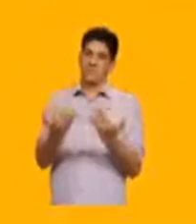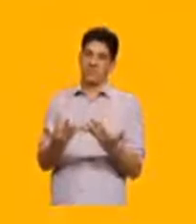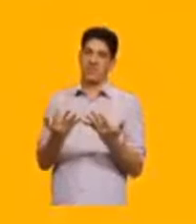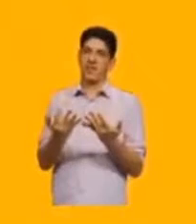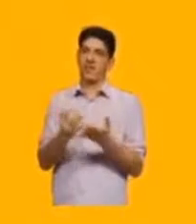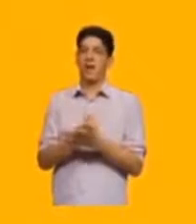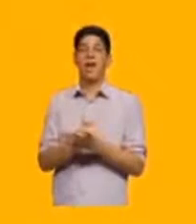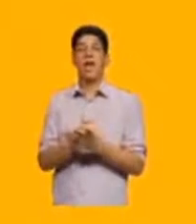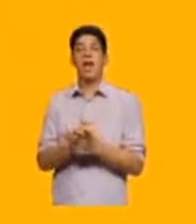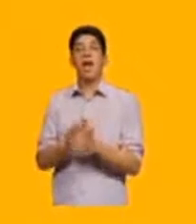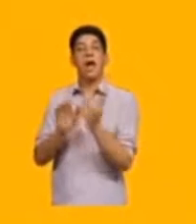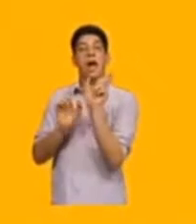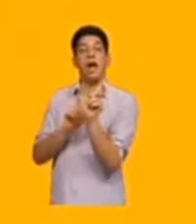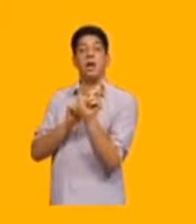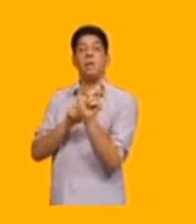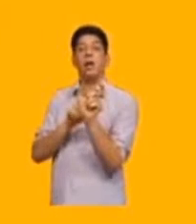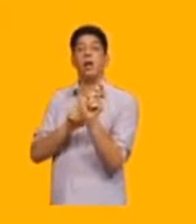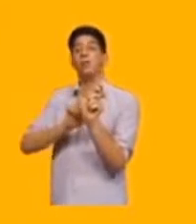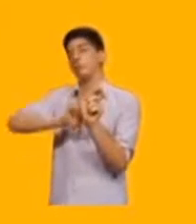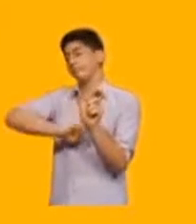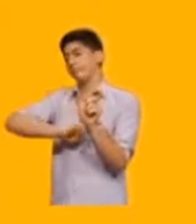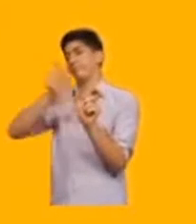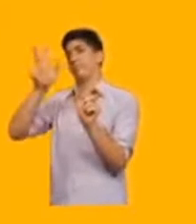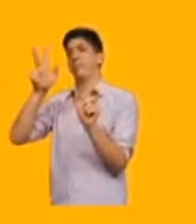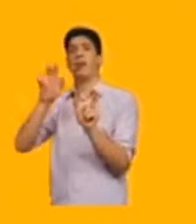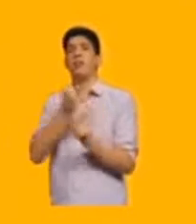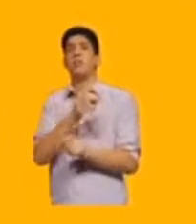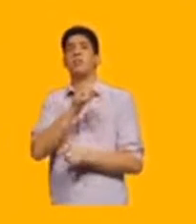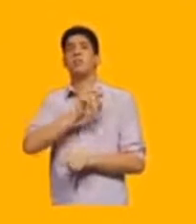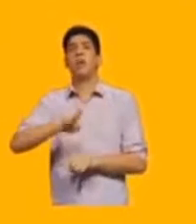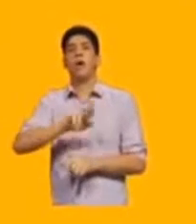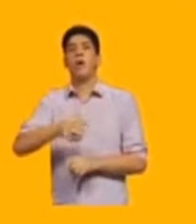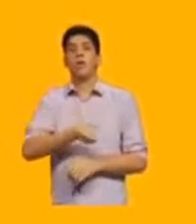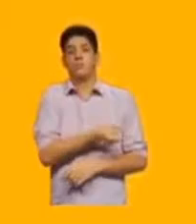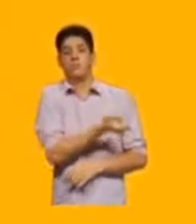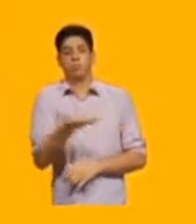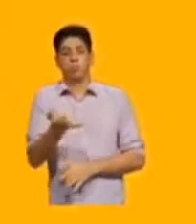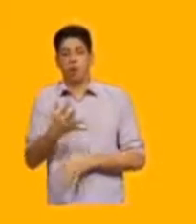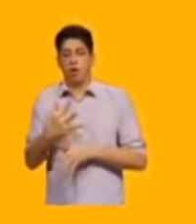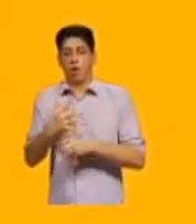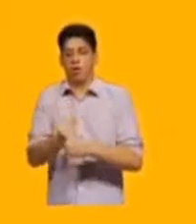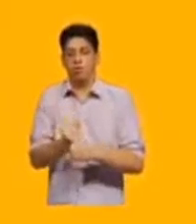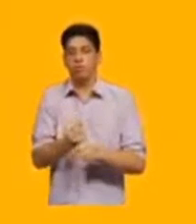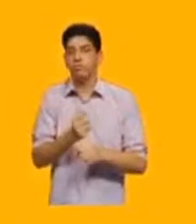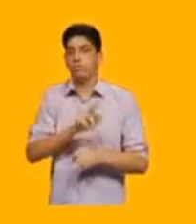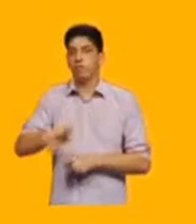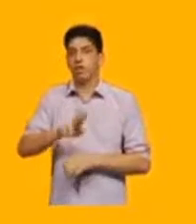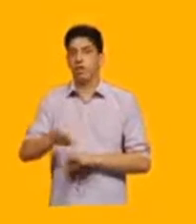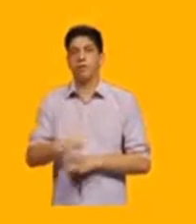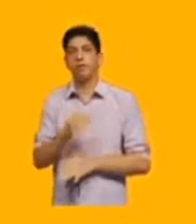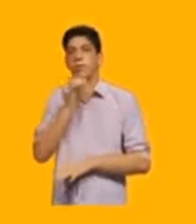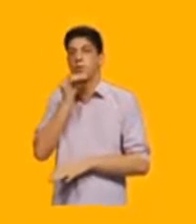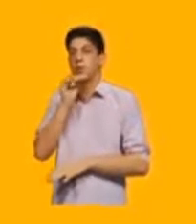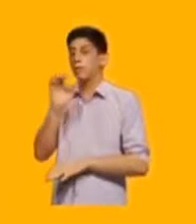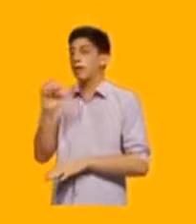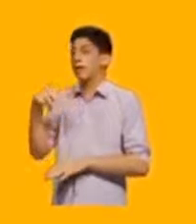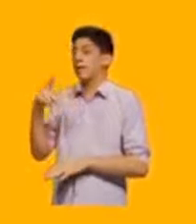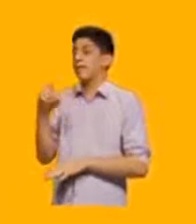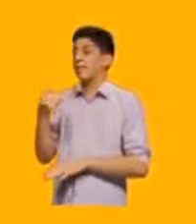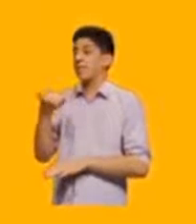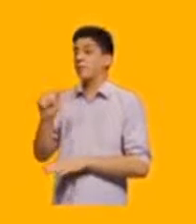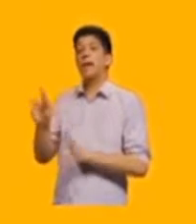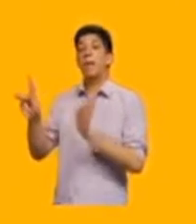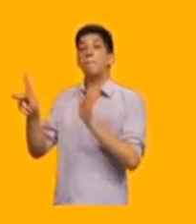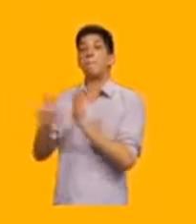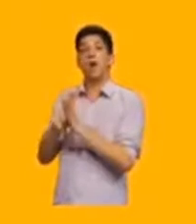relacionada a nenhuma questão quantitativa, tá? Ela é uma doença que é classificada como endêmica, ou seja, típica